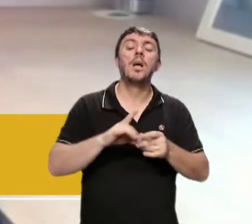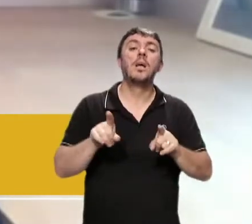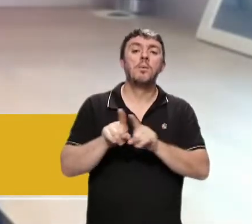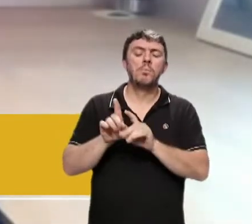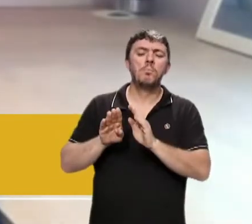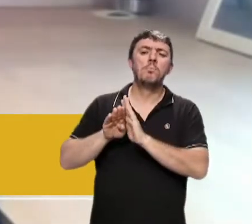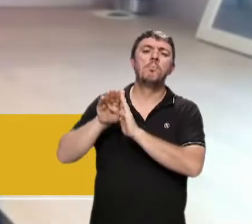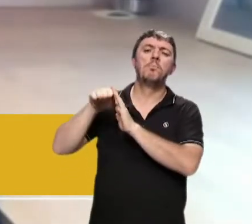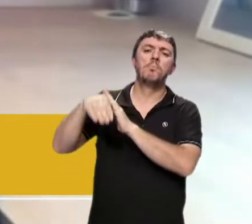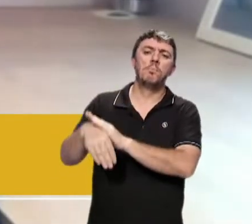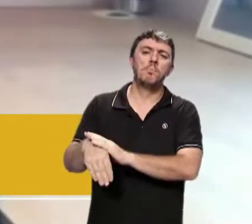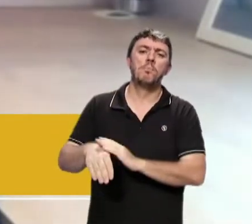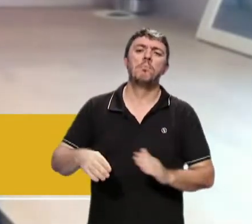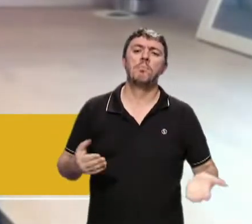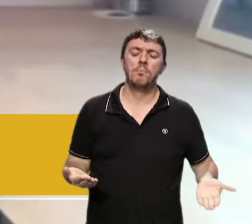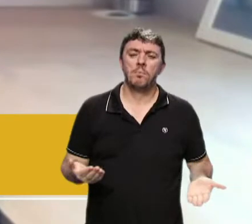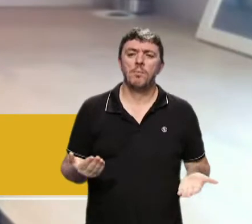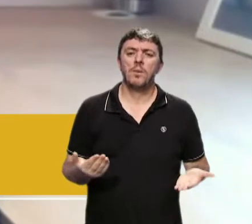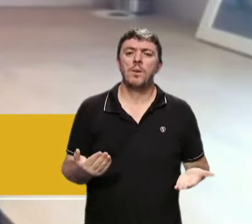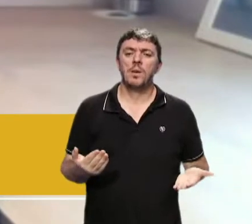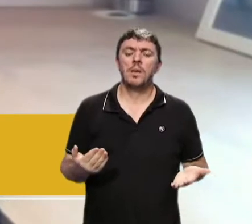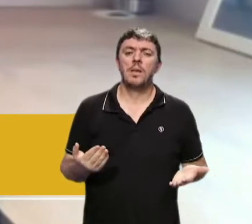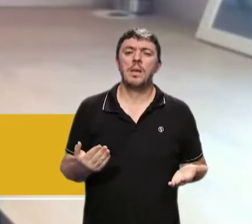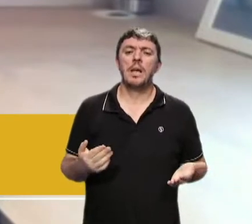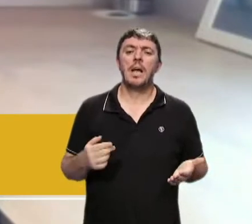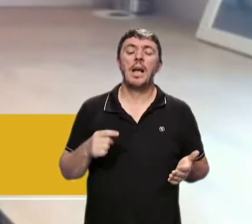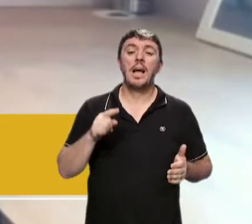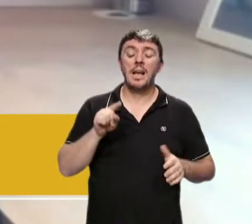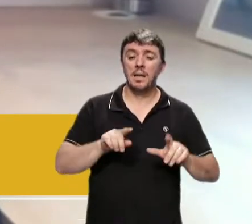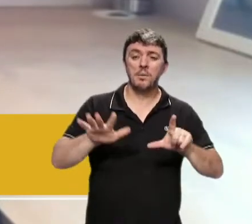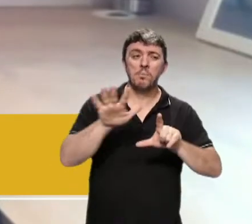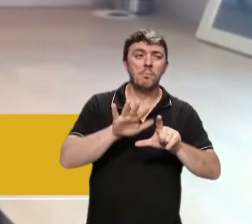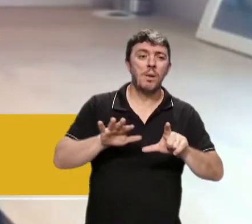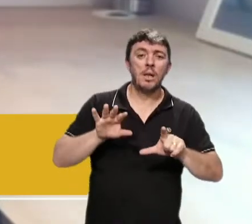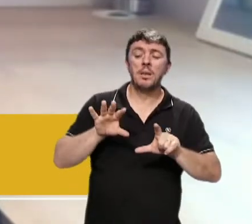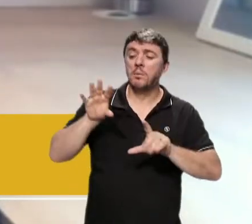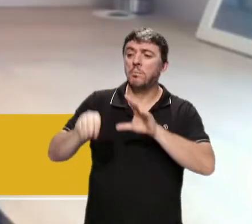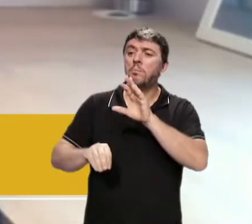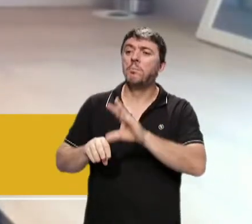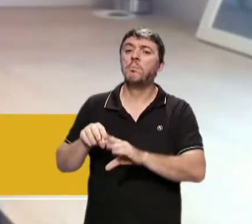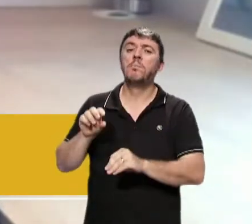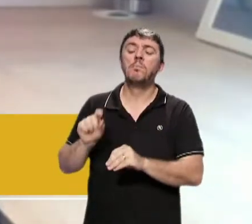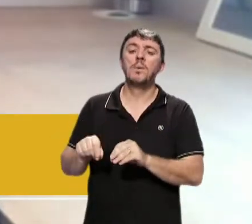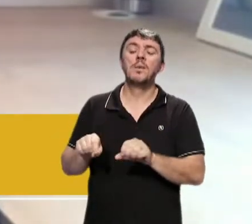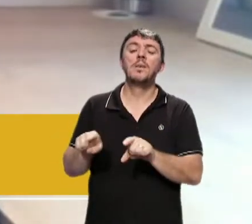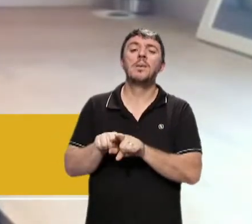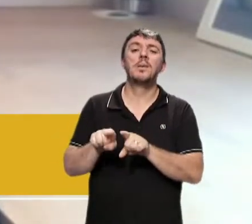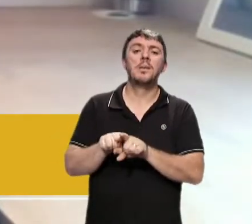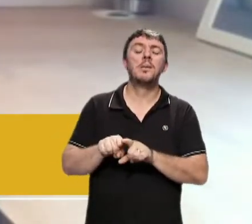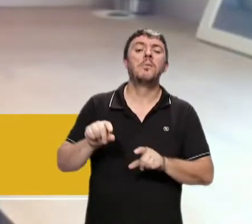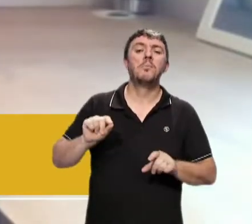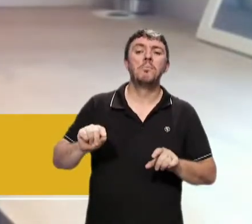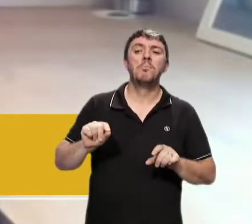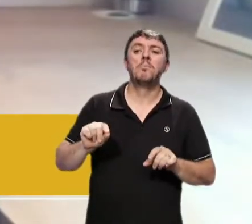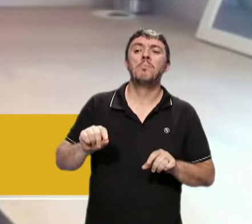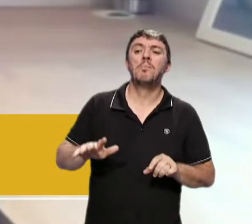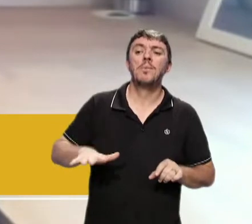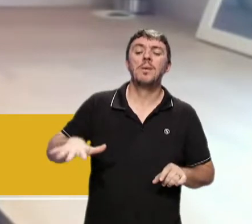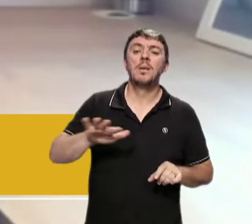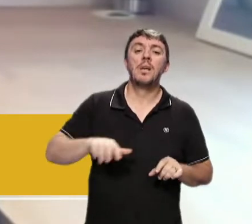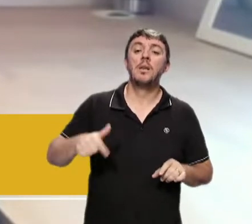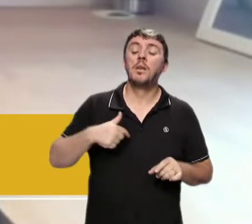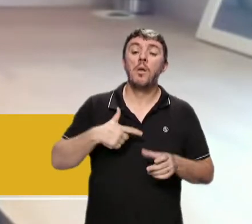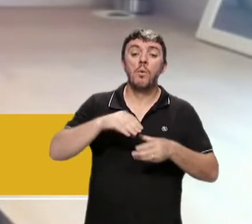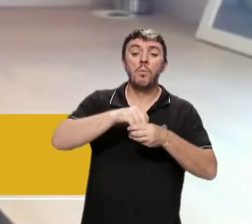também. Porque toda vez que eles mexem em atualizações na plataforma, mexe com o algoritmo e mexe com a nossa entrega